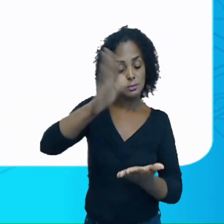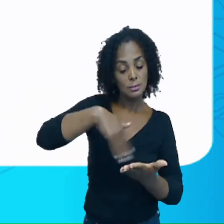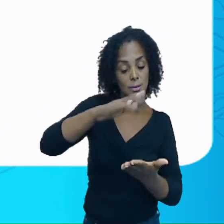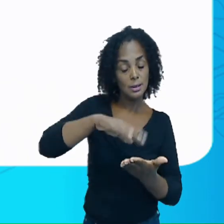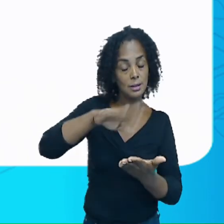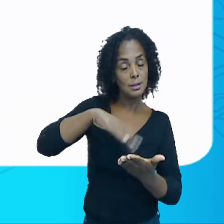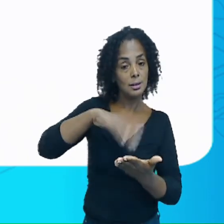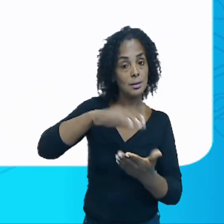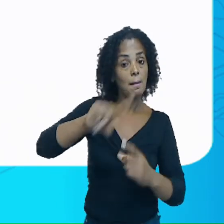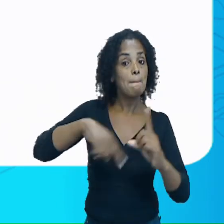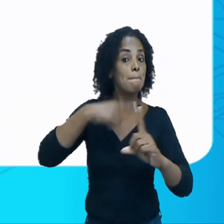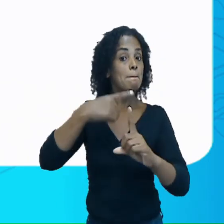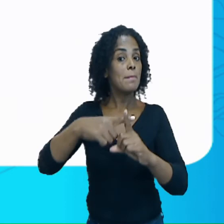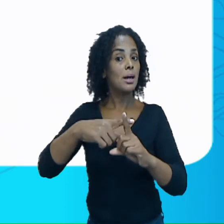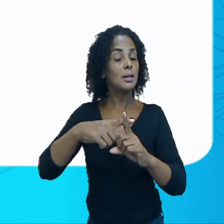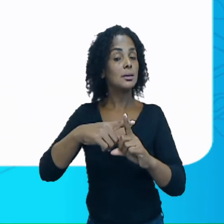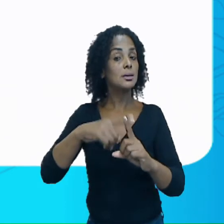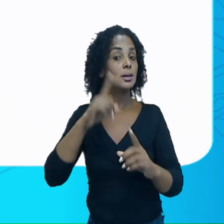parte.